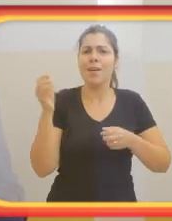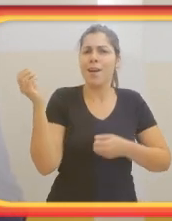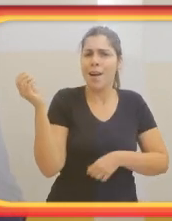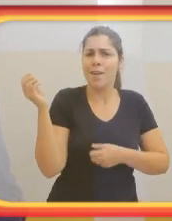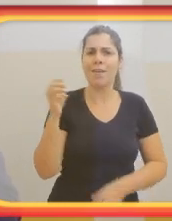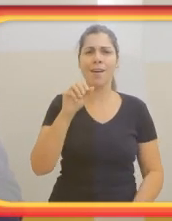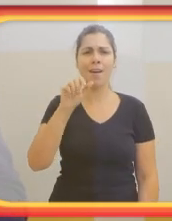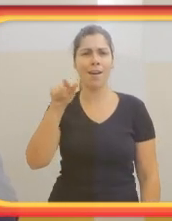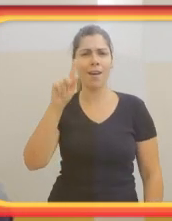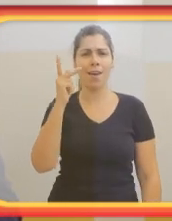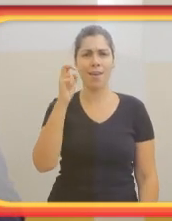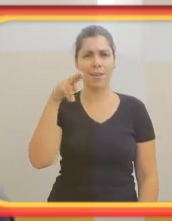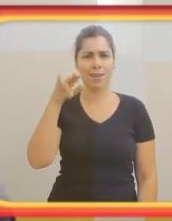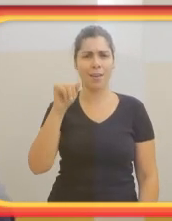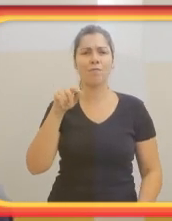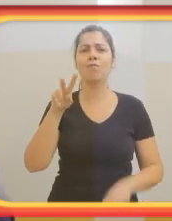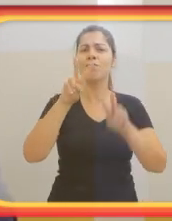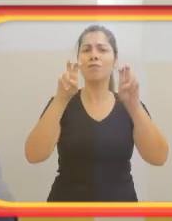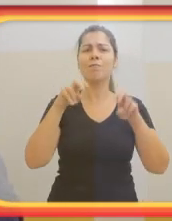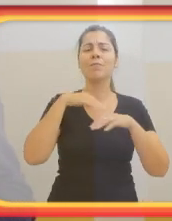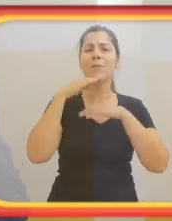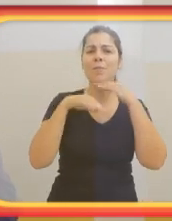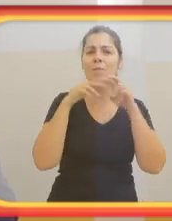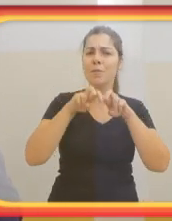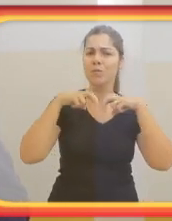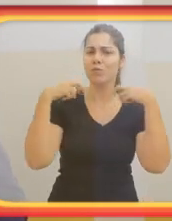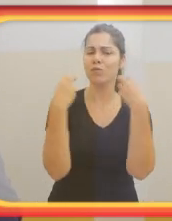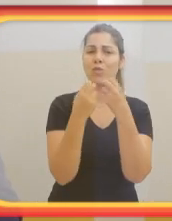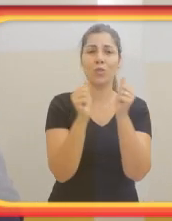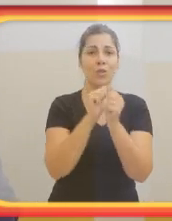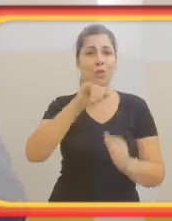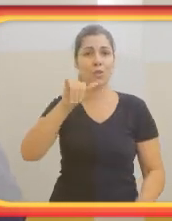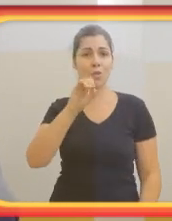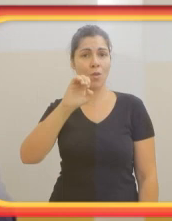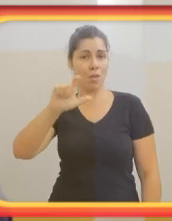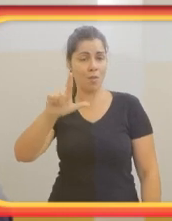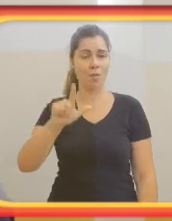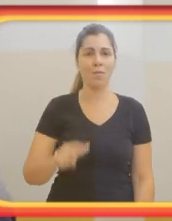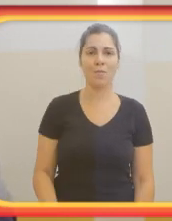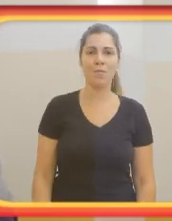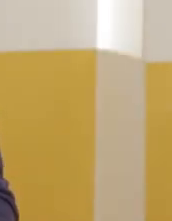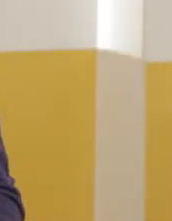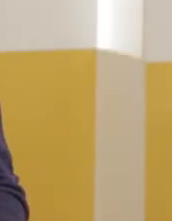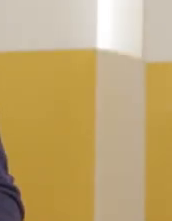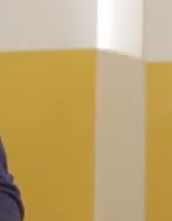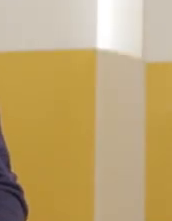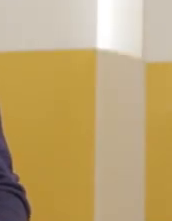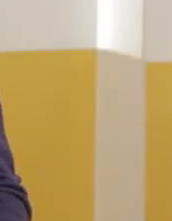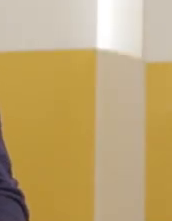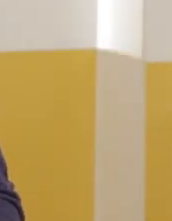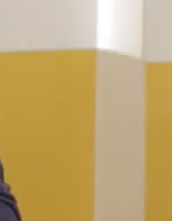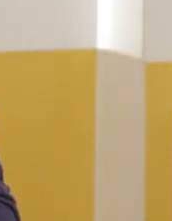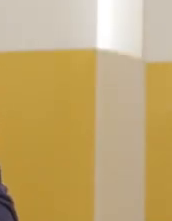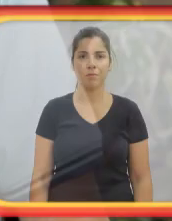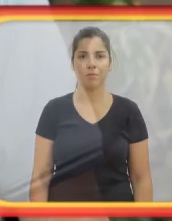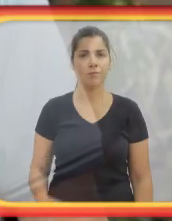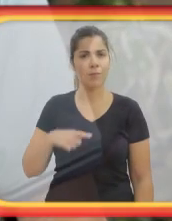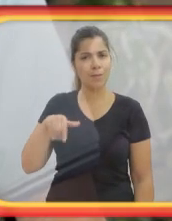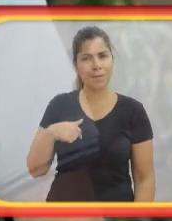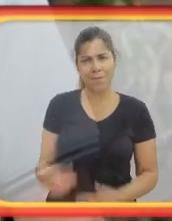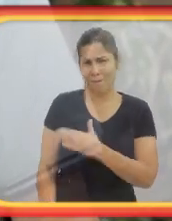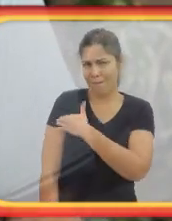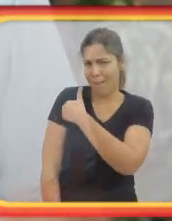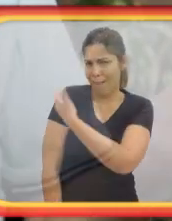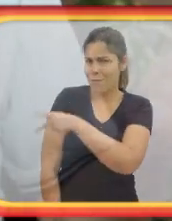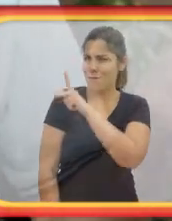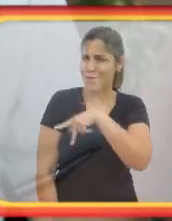Paulo Becker e o cavaquinista e arranjador Henrique Cases bateram um papo sobre choro com Joel. E tem